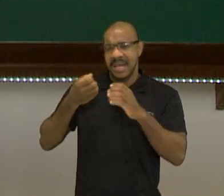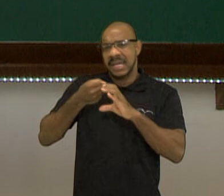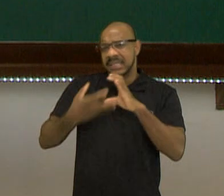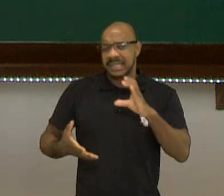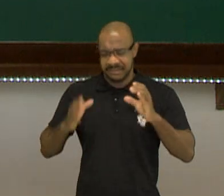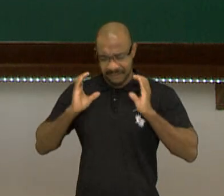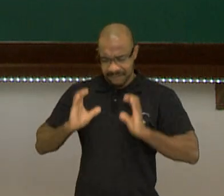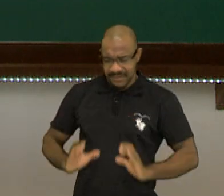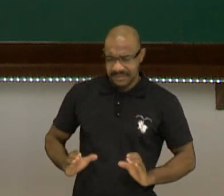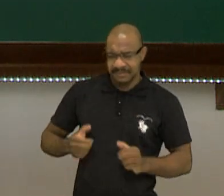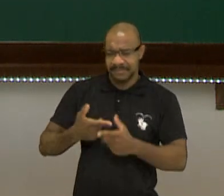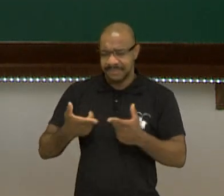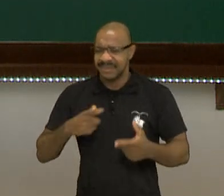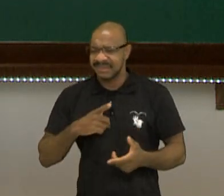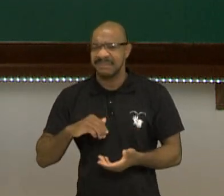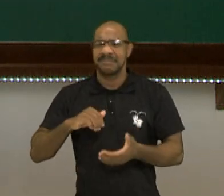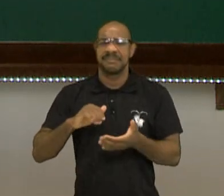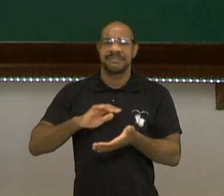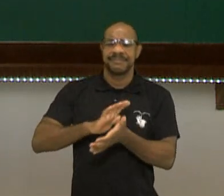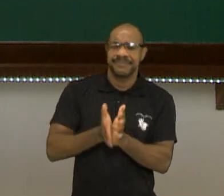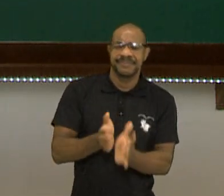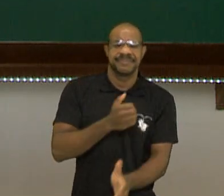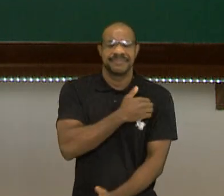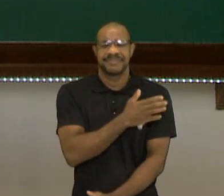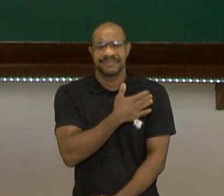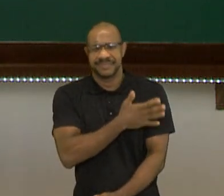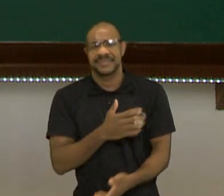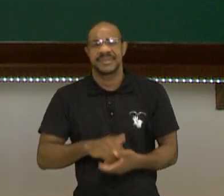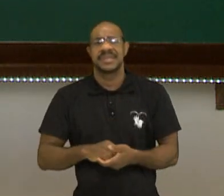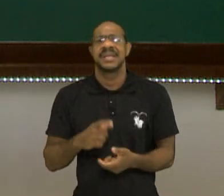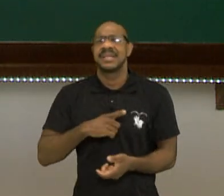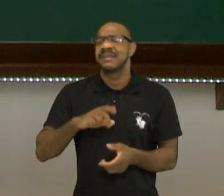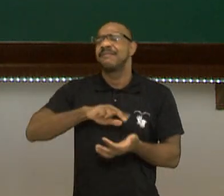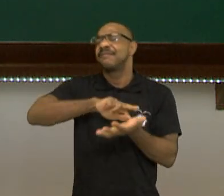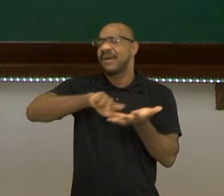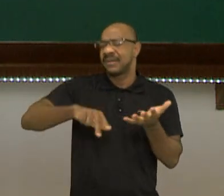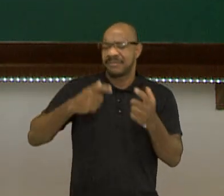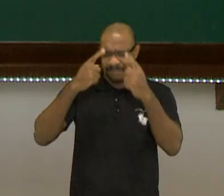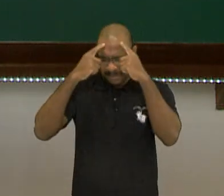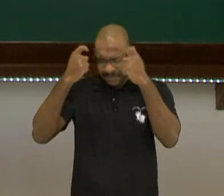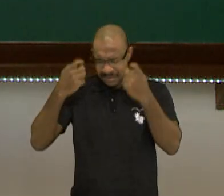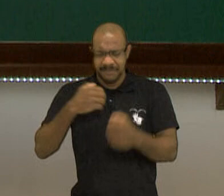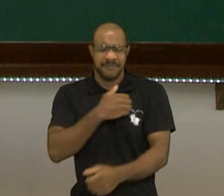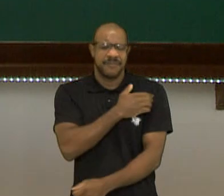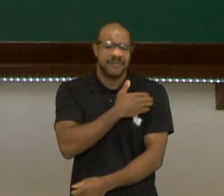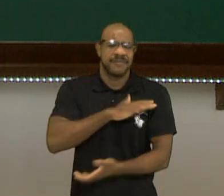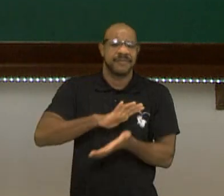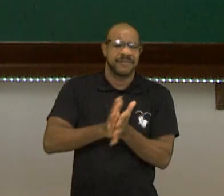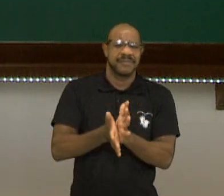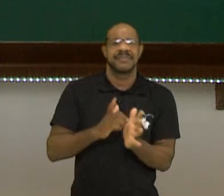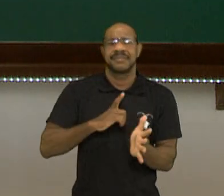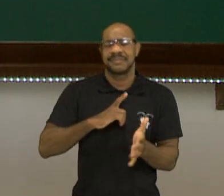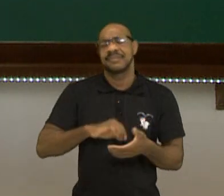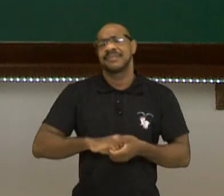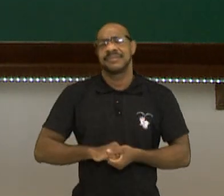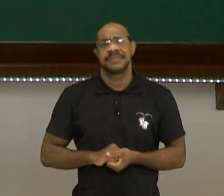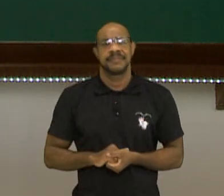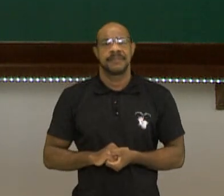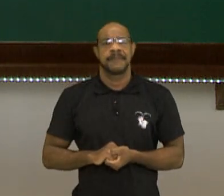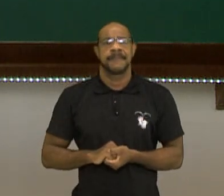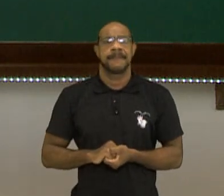preconceito, que a gente vê tantos crimes aí e tantas violências, né, devido simplesmente ao não reconhecimento dessa